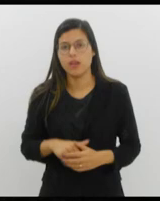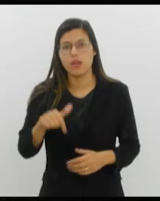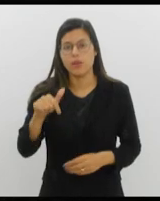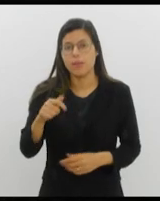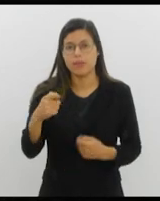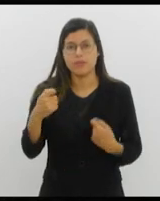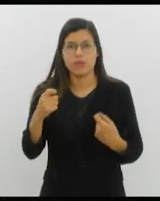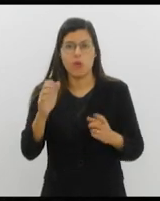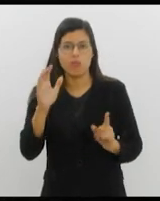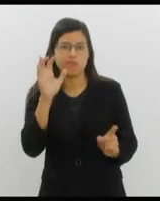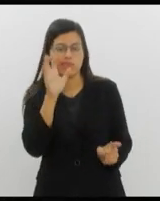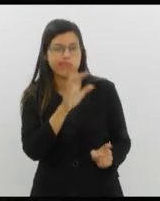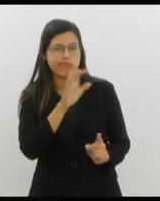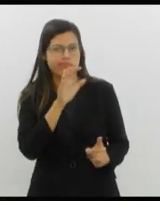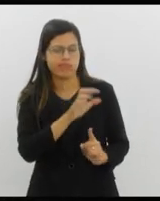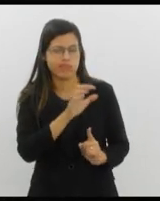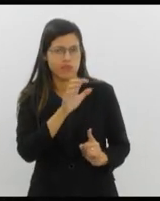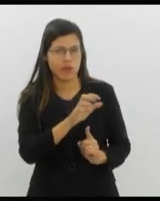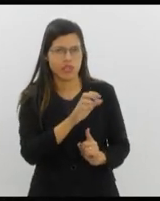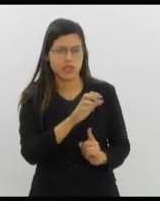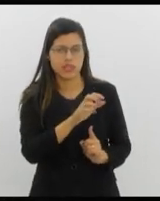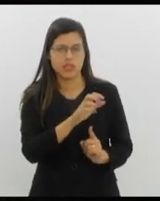submetidas